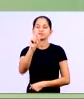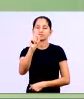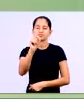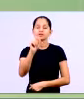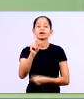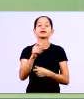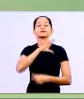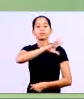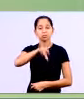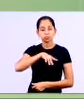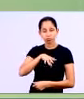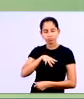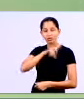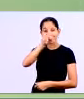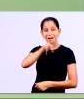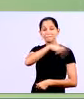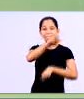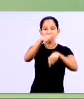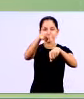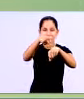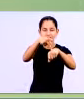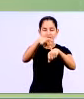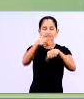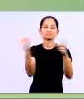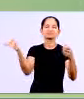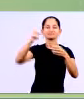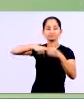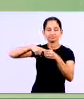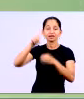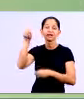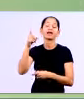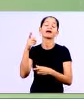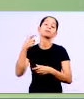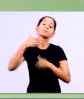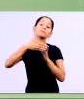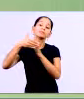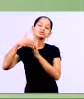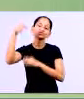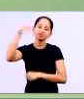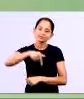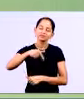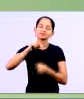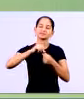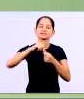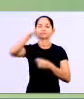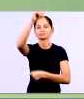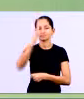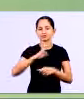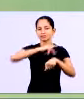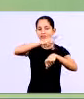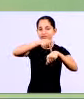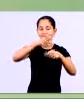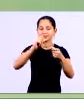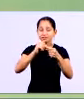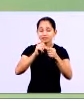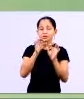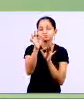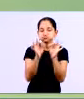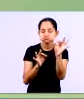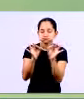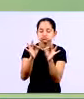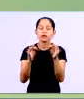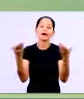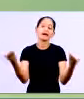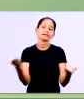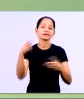com Portugal a primeira mudança sugerida para essa reforma. Porém, ela aconteceu